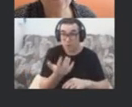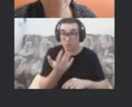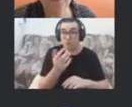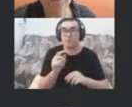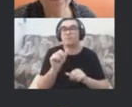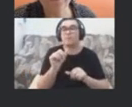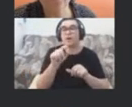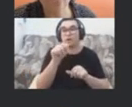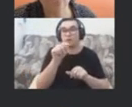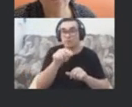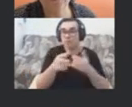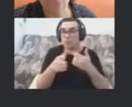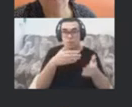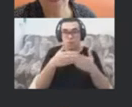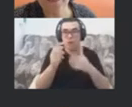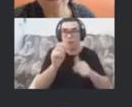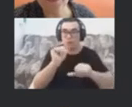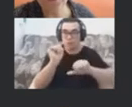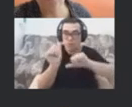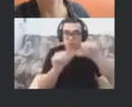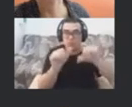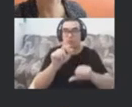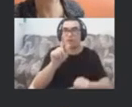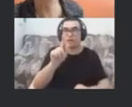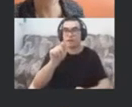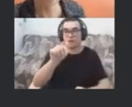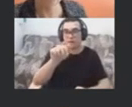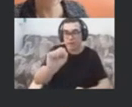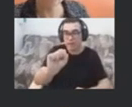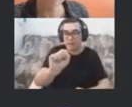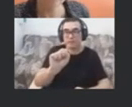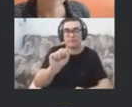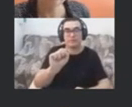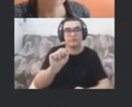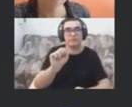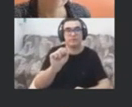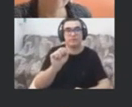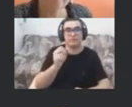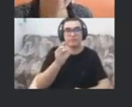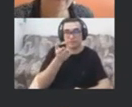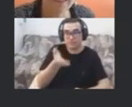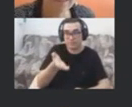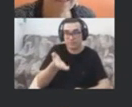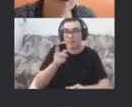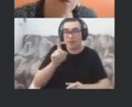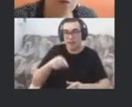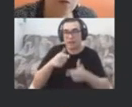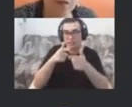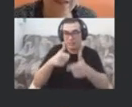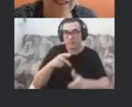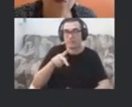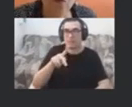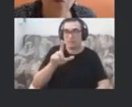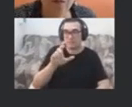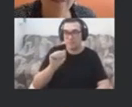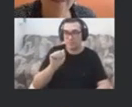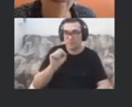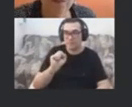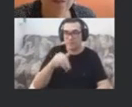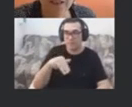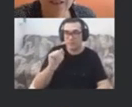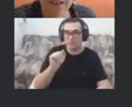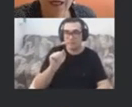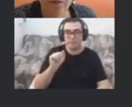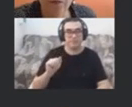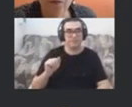para isso, nós temos aqui, nesse caso, um plasma, que é uma chama elétrica, né? Aqui está o desenho, desculpa,